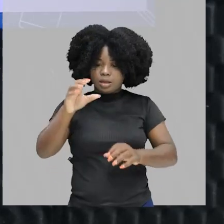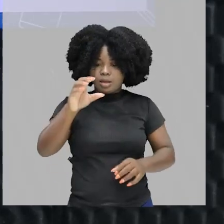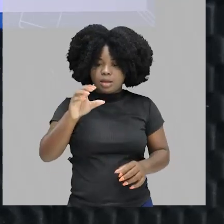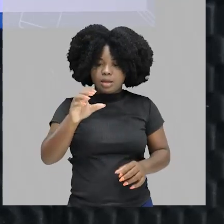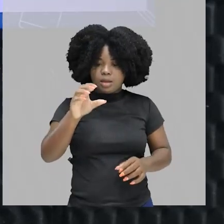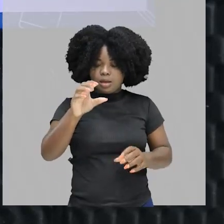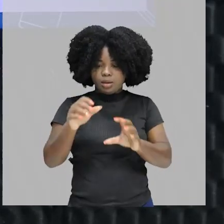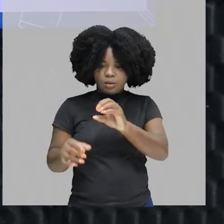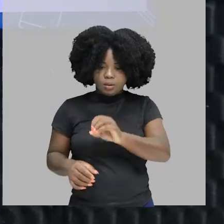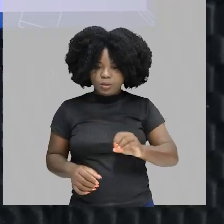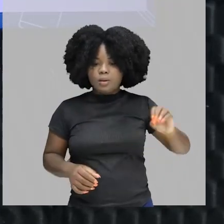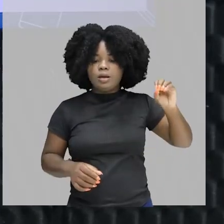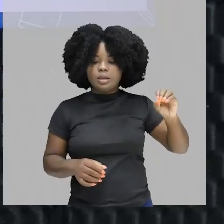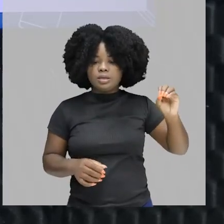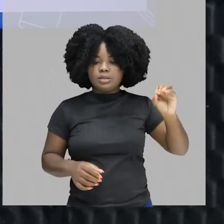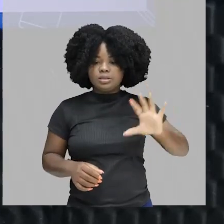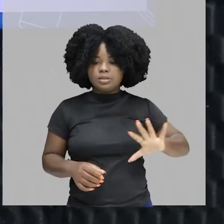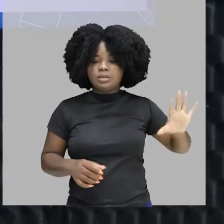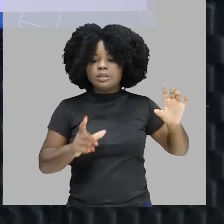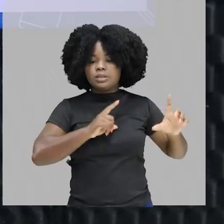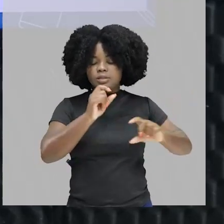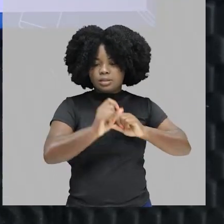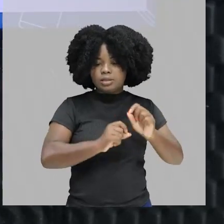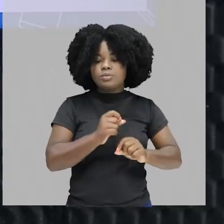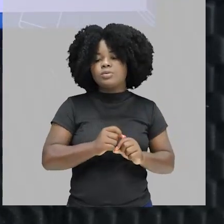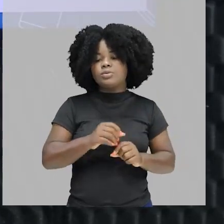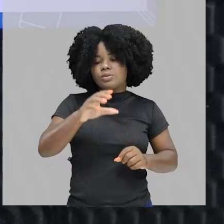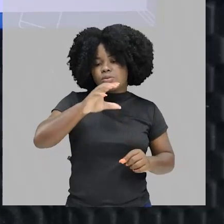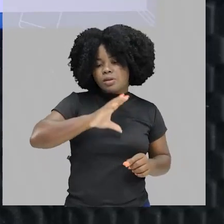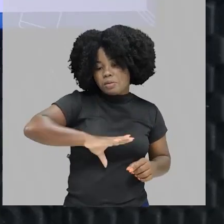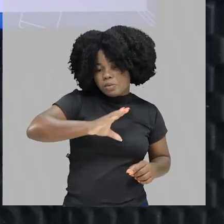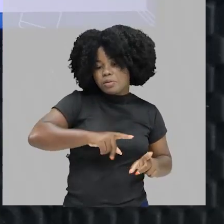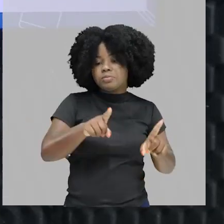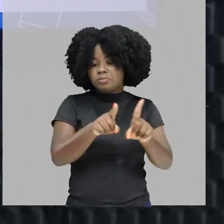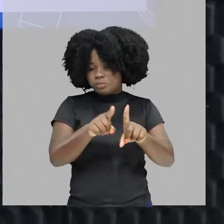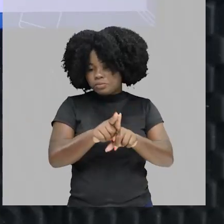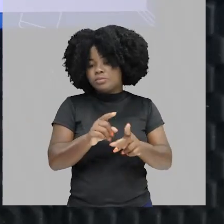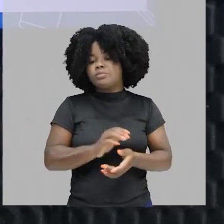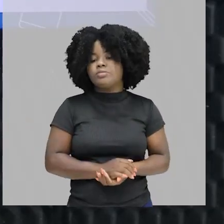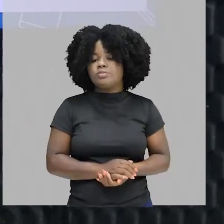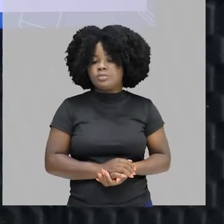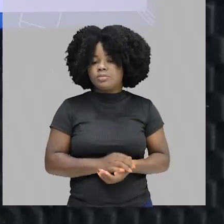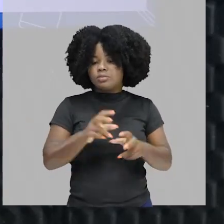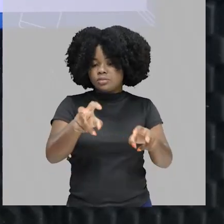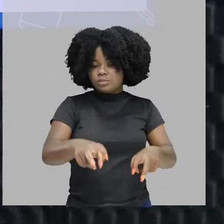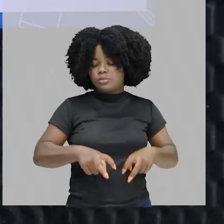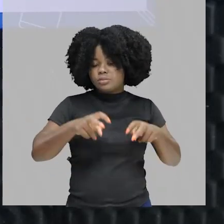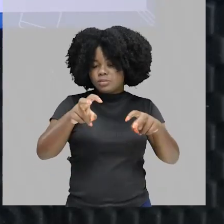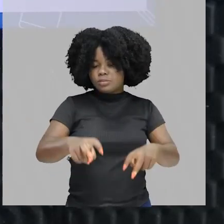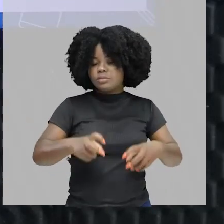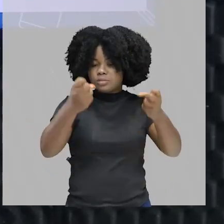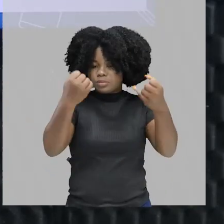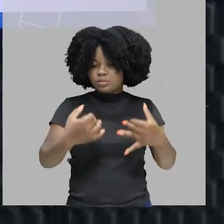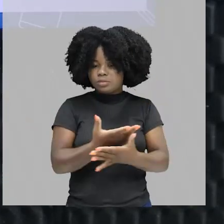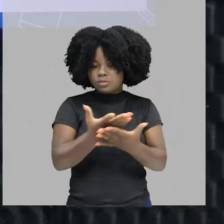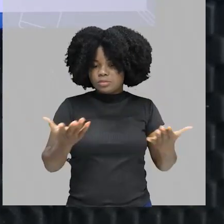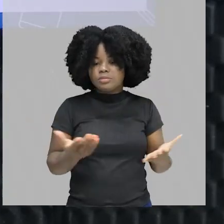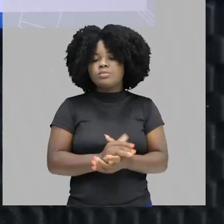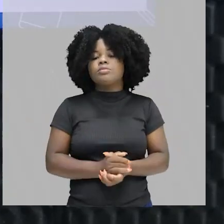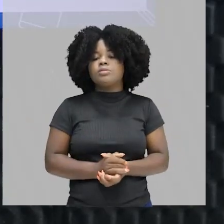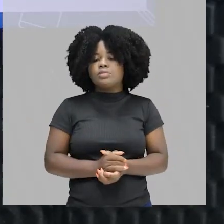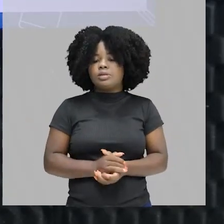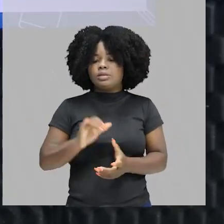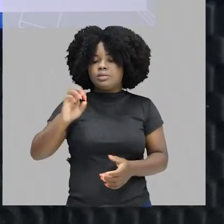portugueses, galera, tá? Aproveitando o comércio e também a expansão da agricultura. A gente vai falar especificamente sobre isso no caso das migrações internas,